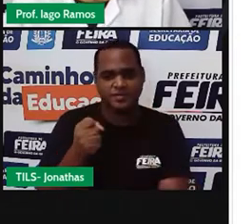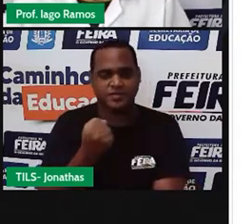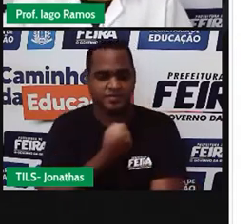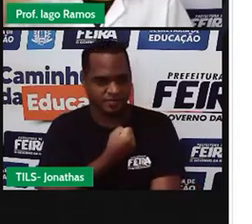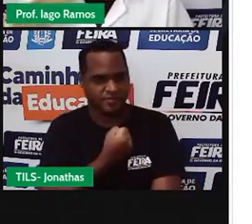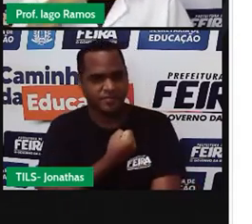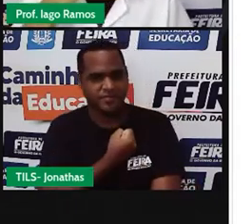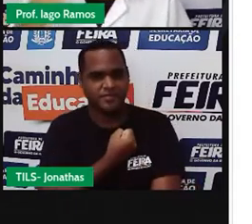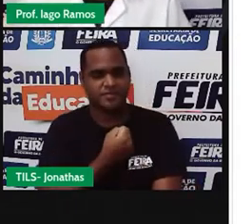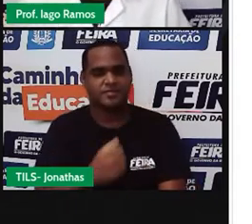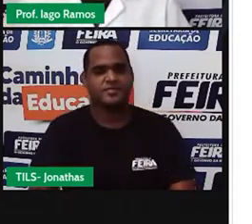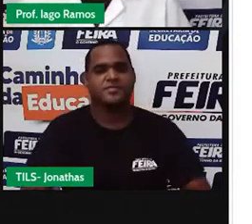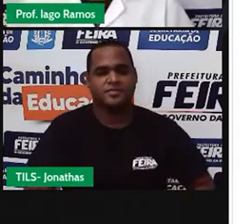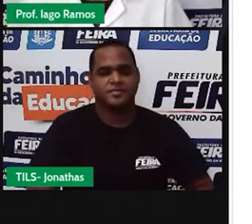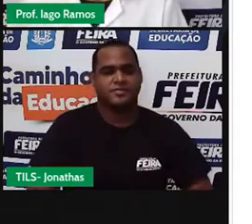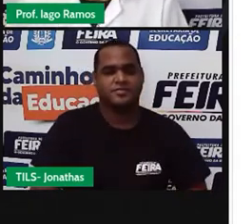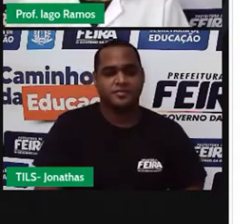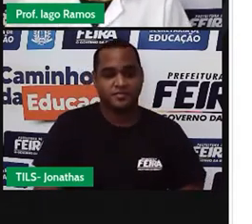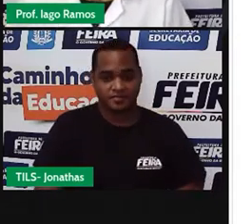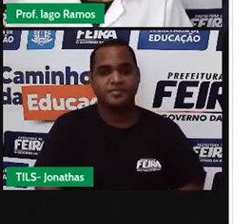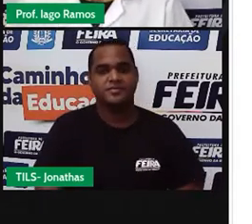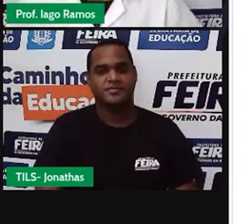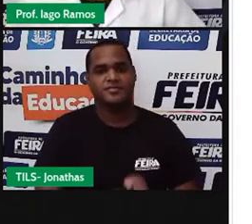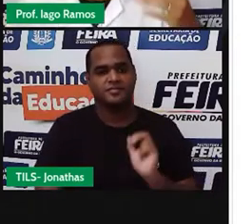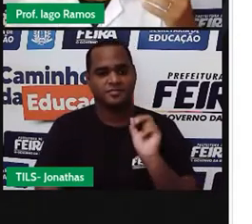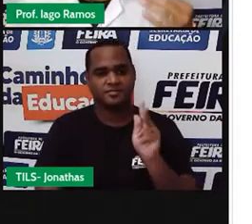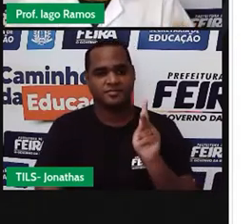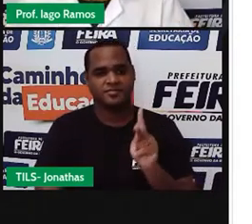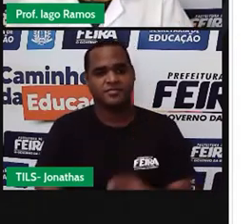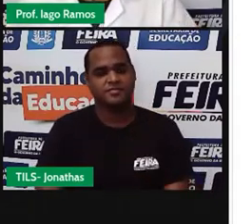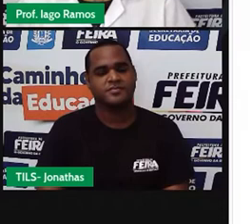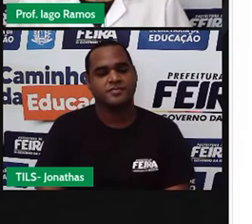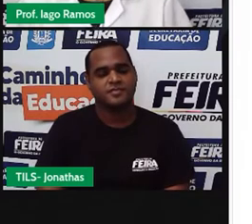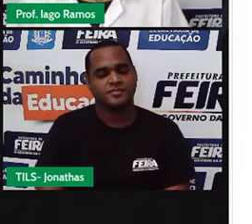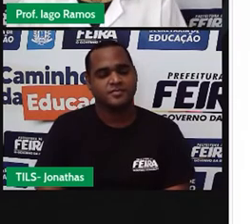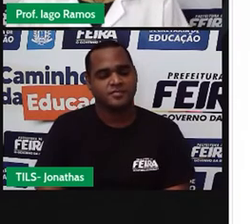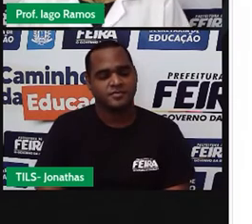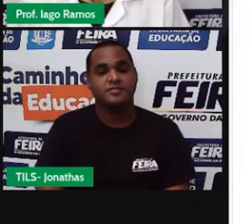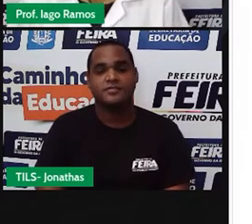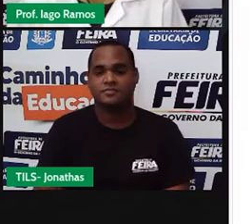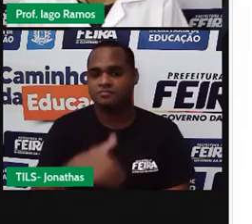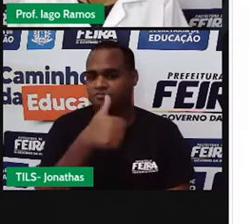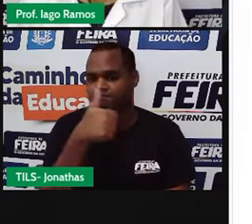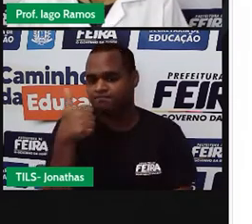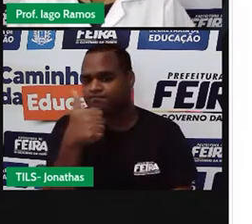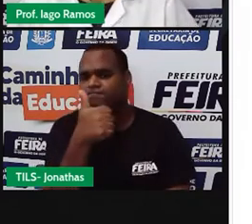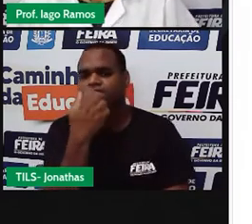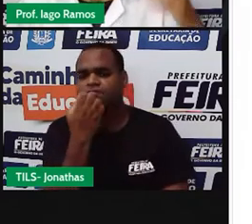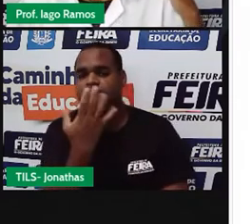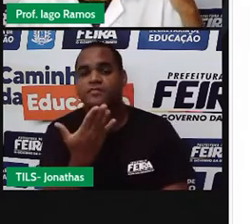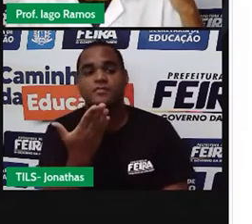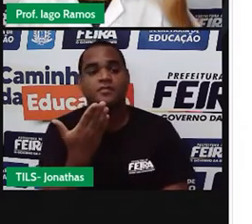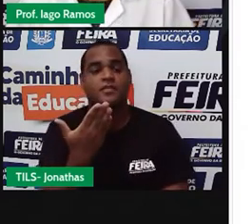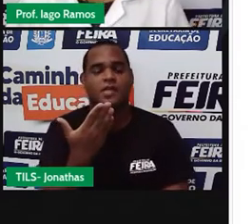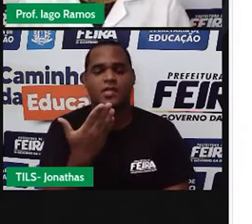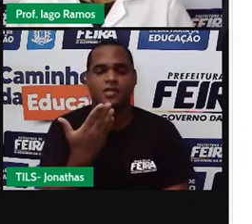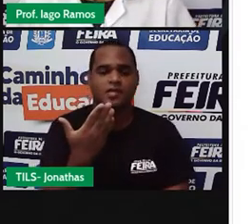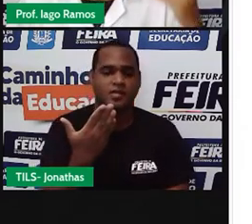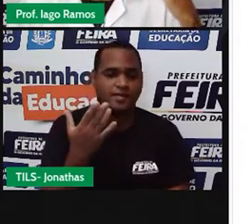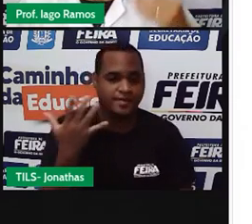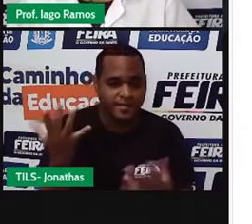numéricas tá a beleza massa e aí